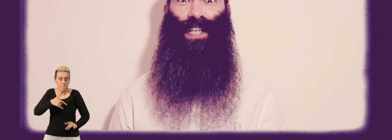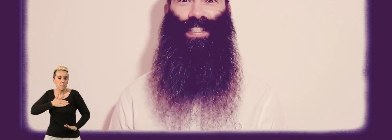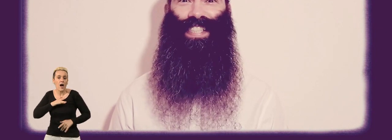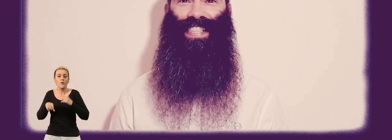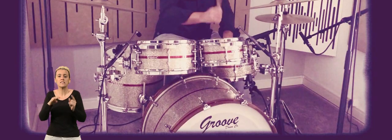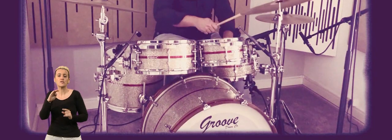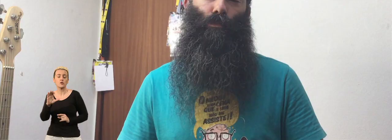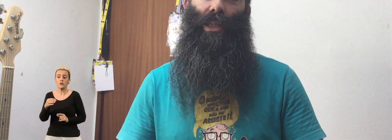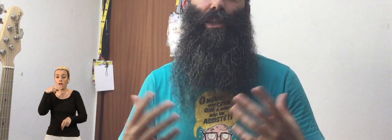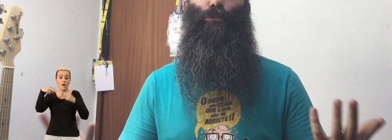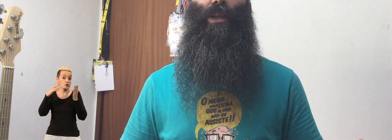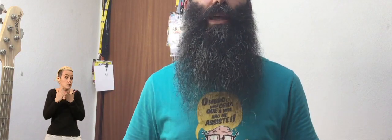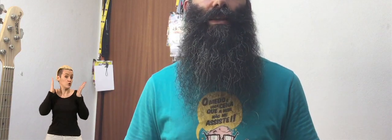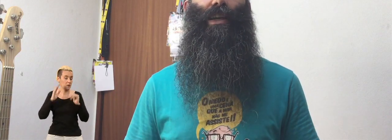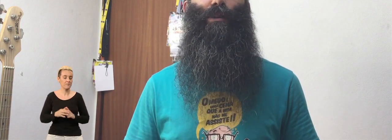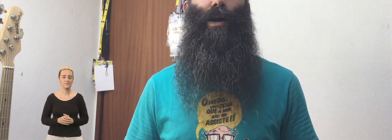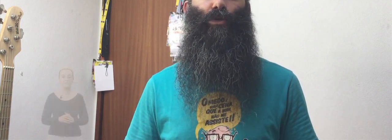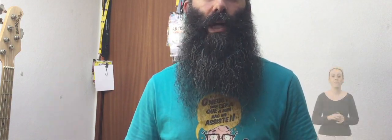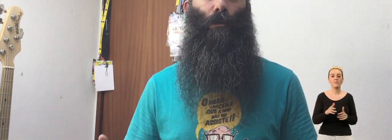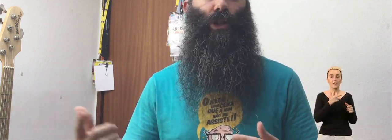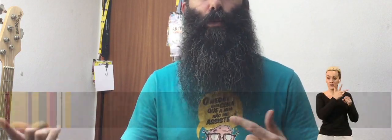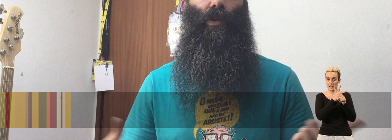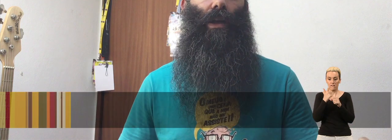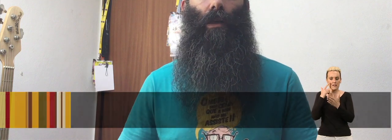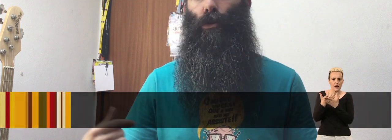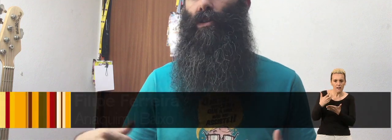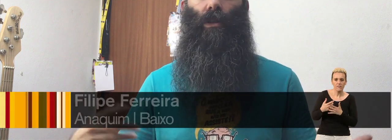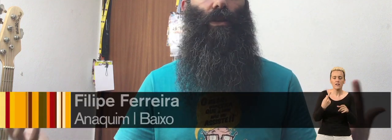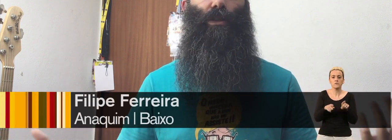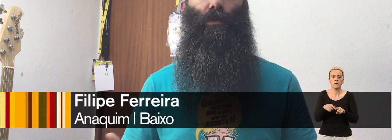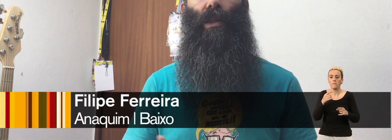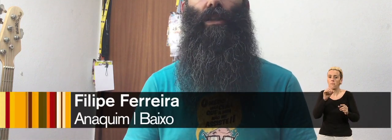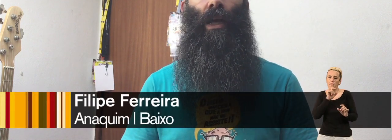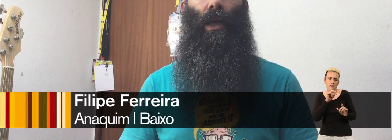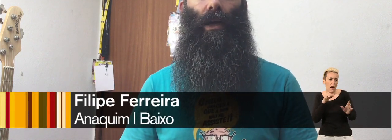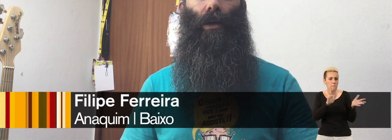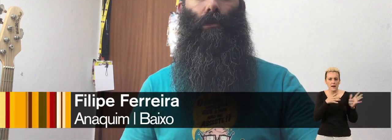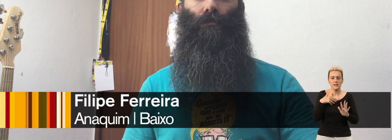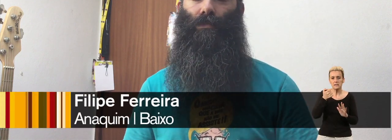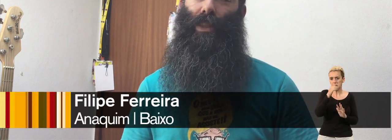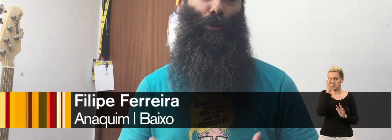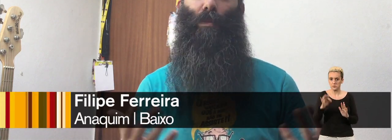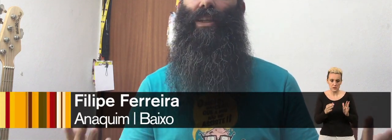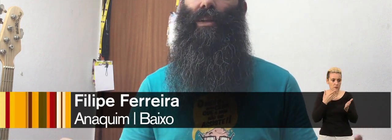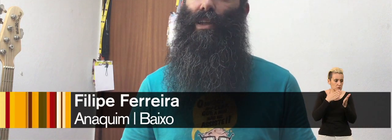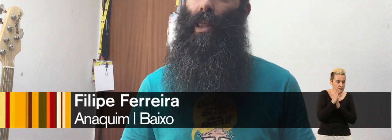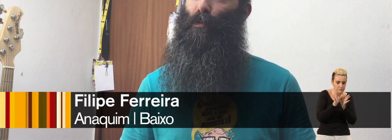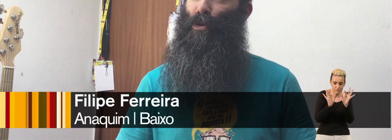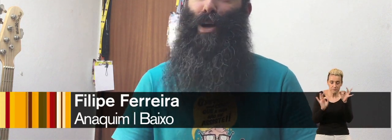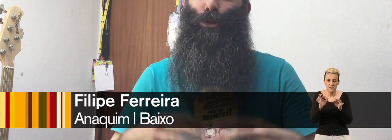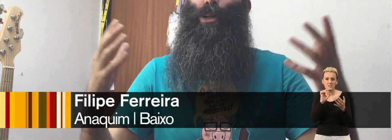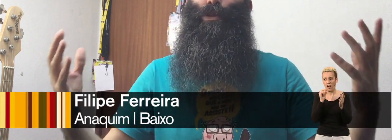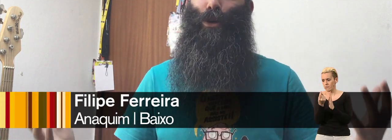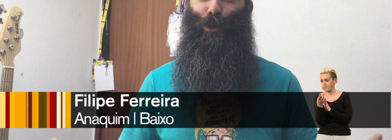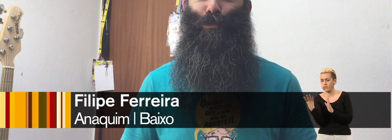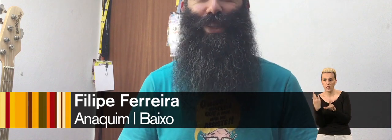que só come soja. Pai, 5% daquilo que gravámos acaba por ser aproveitado, nosso e das nossas famílias. Temos para aí material que se calhar dava para